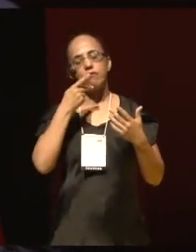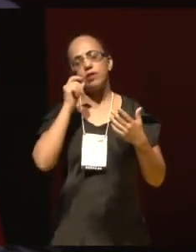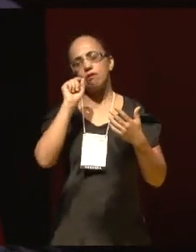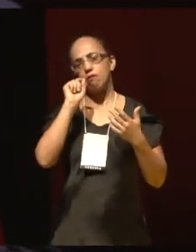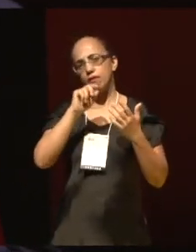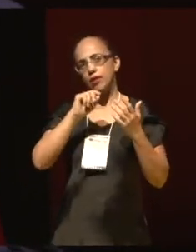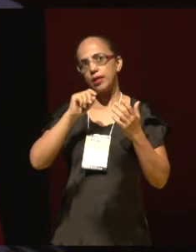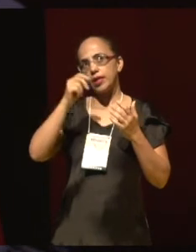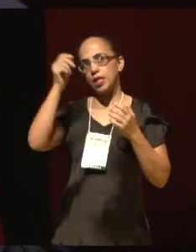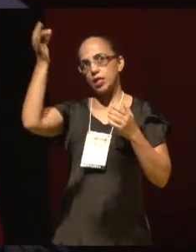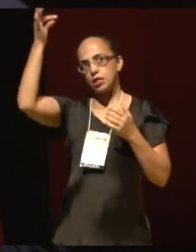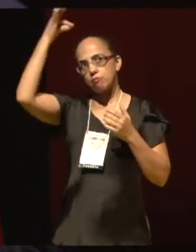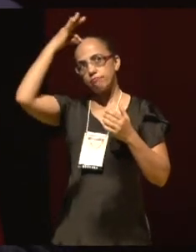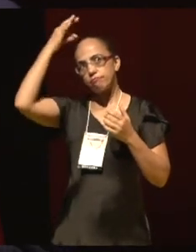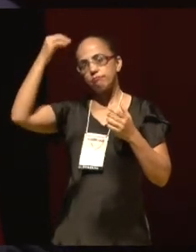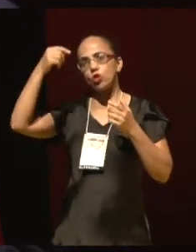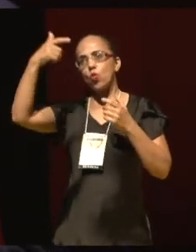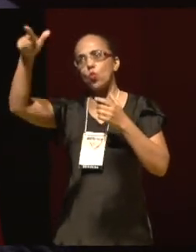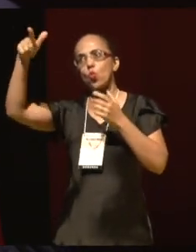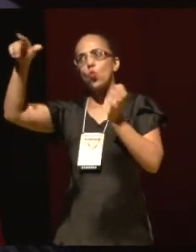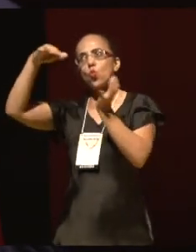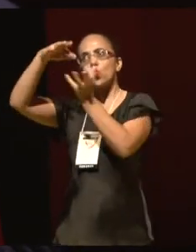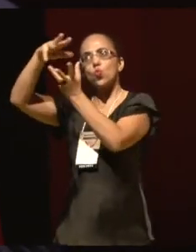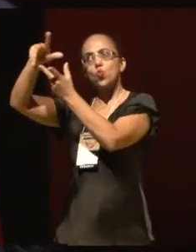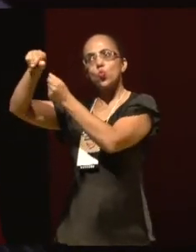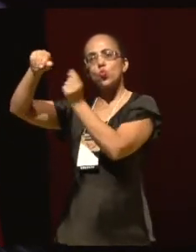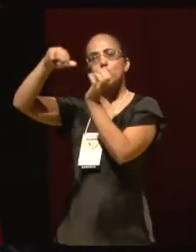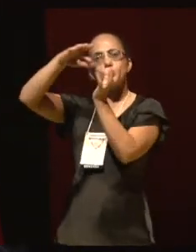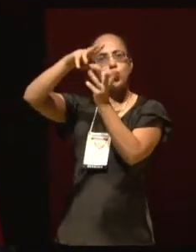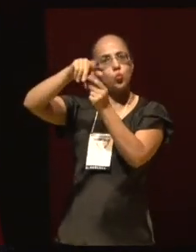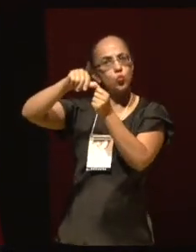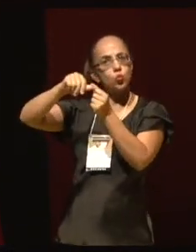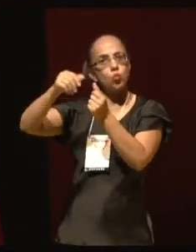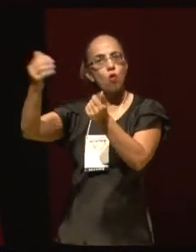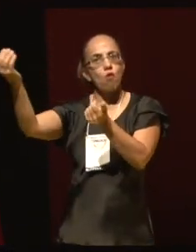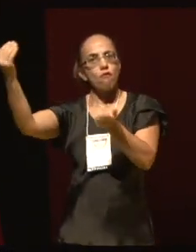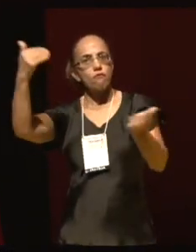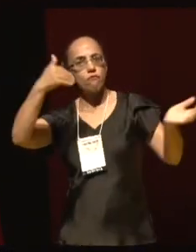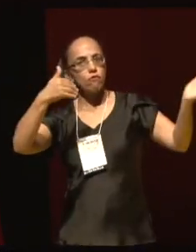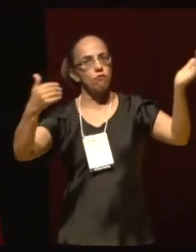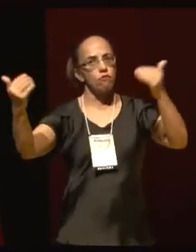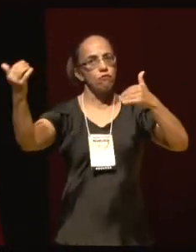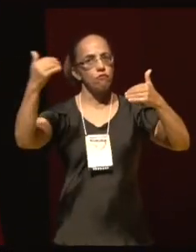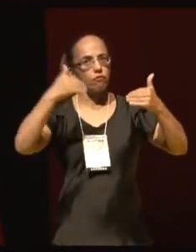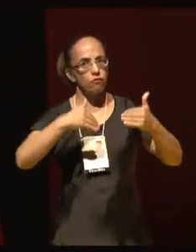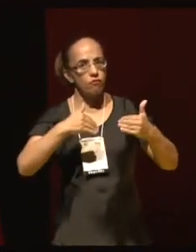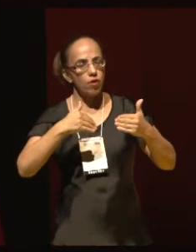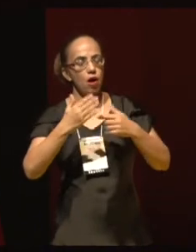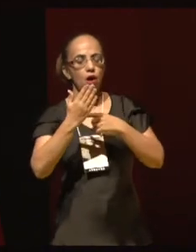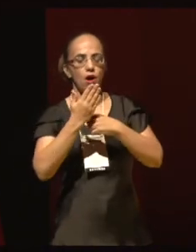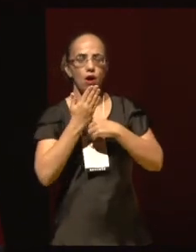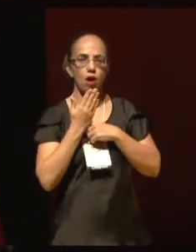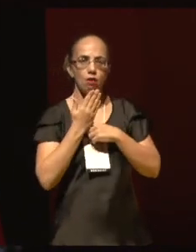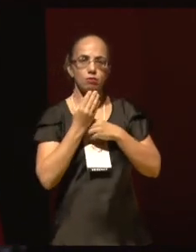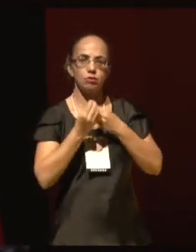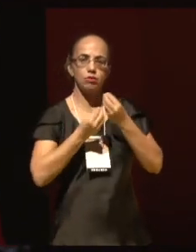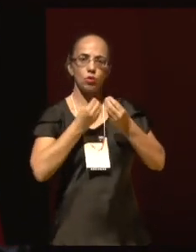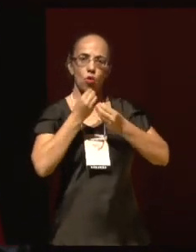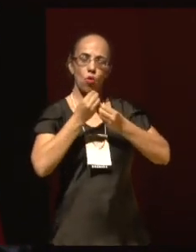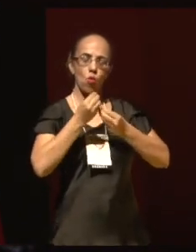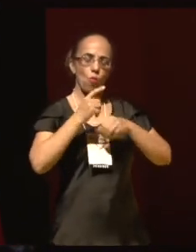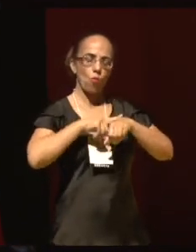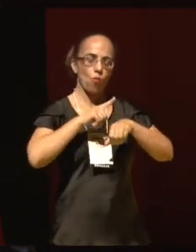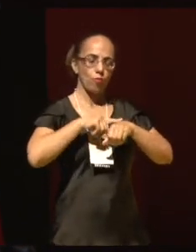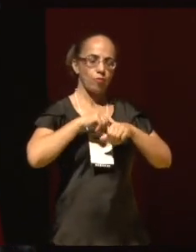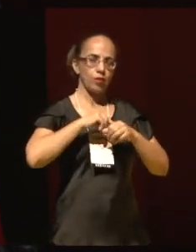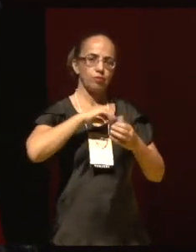transição. Mas estes espíritos, ao momento de encaixar com o aparelho fisiológico